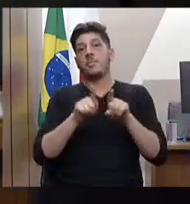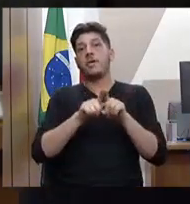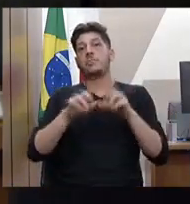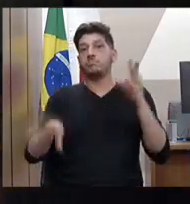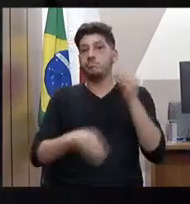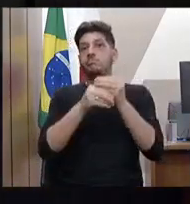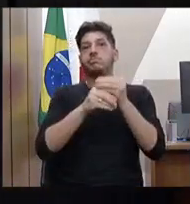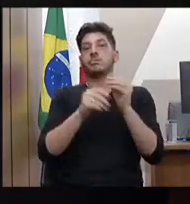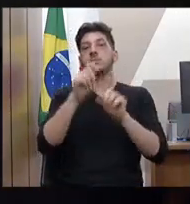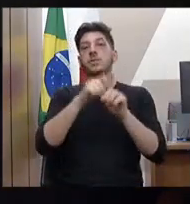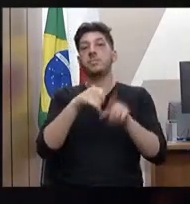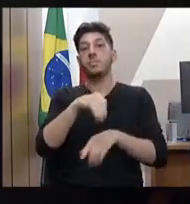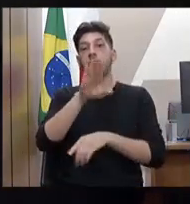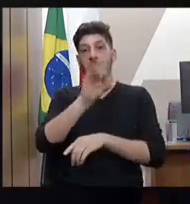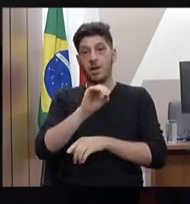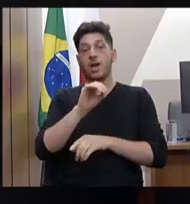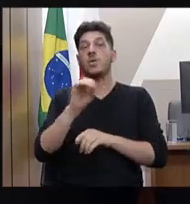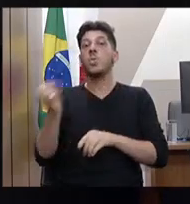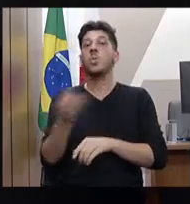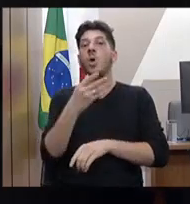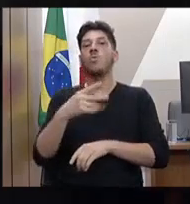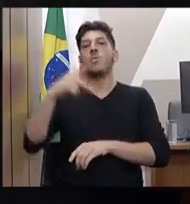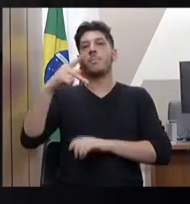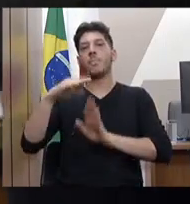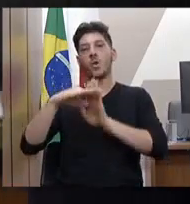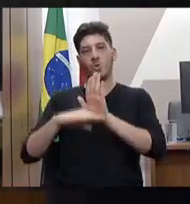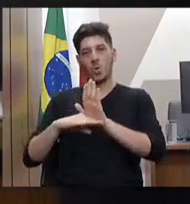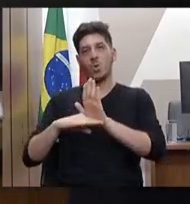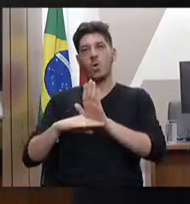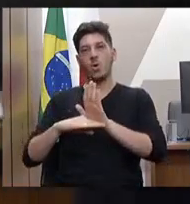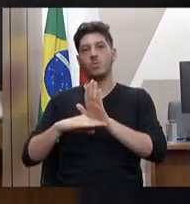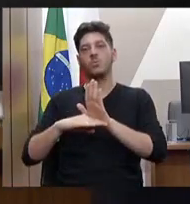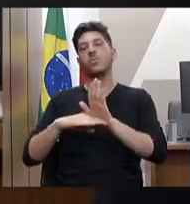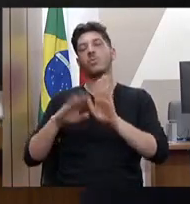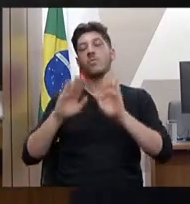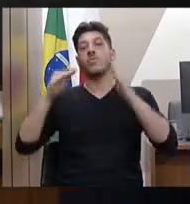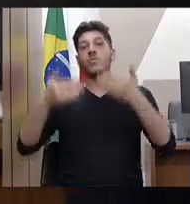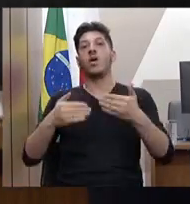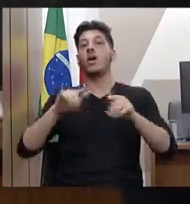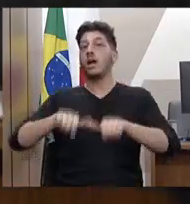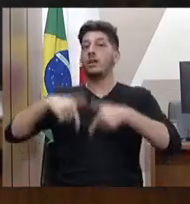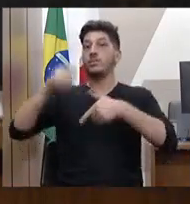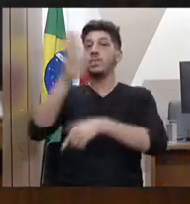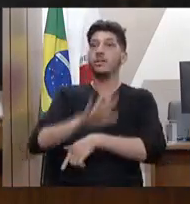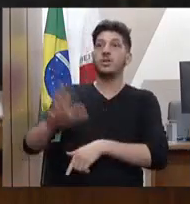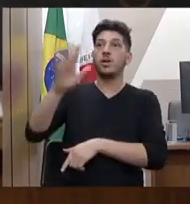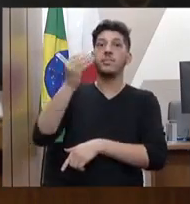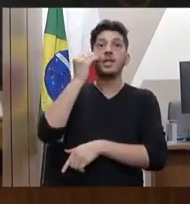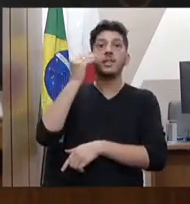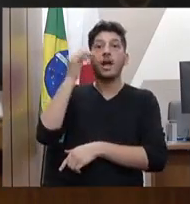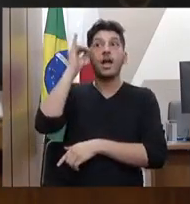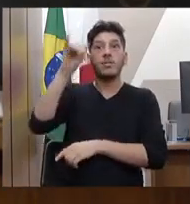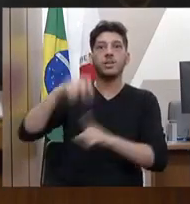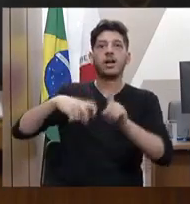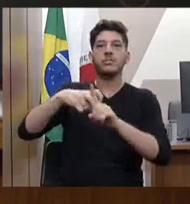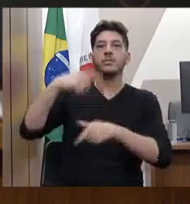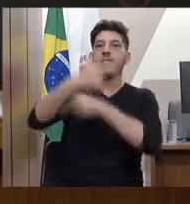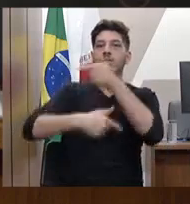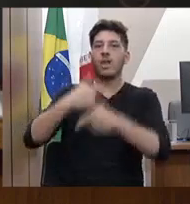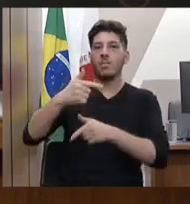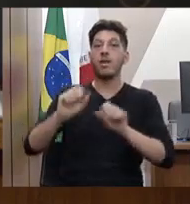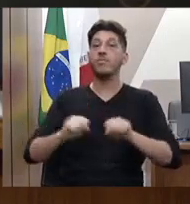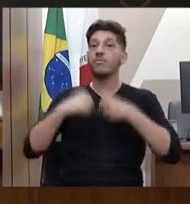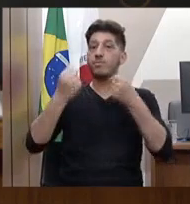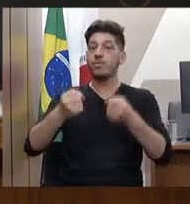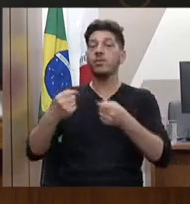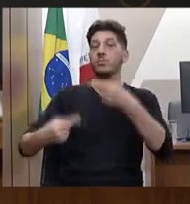esse protocolo para um programa que visasse ações nacionais voltadas à Prevenção de Acidentes do Trabalho fortalecimento da política